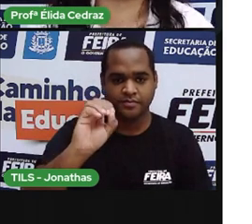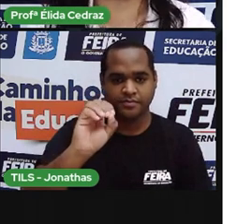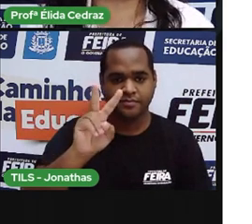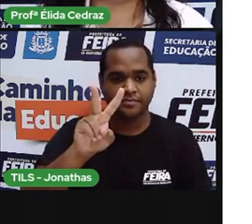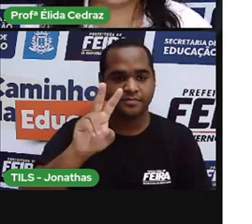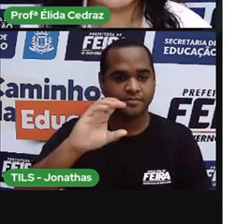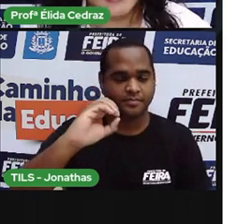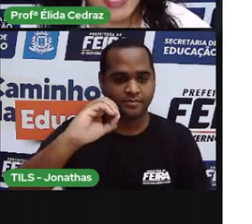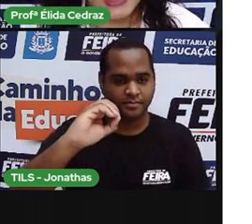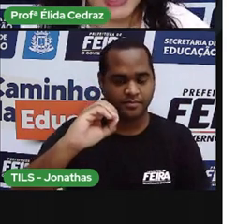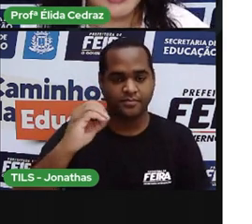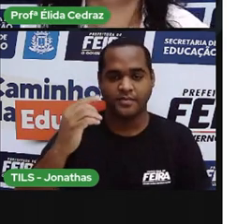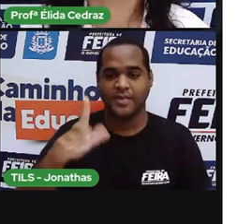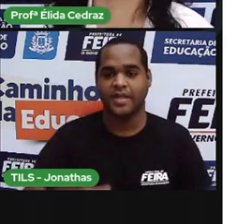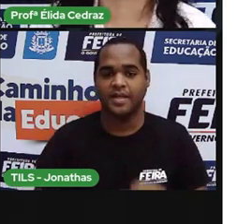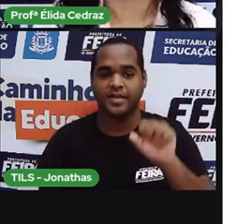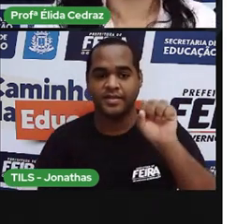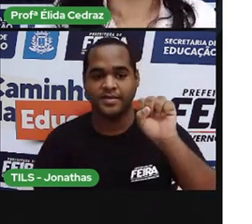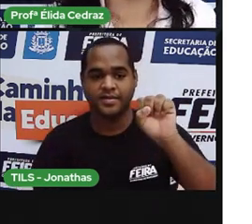S. Sala.